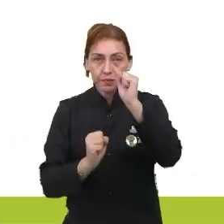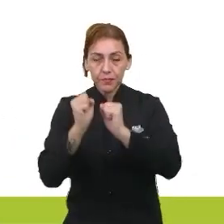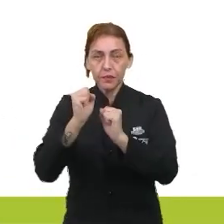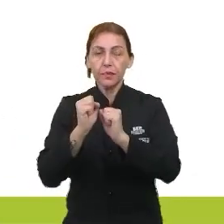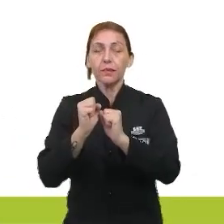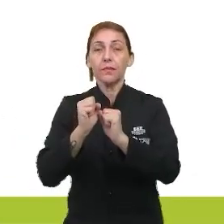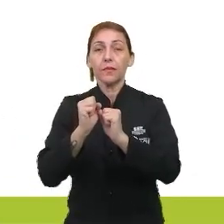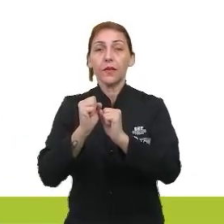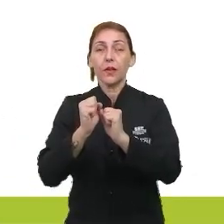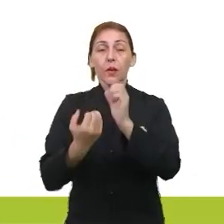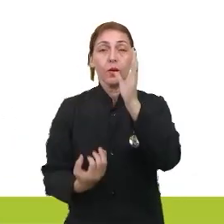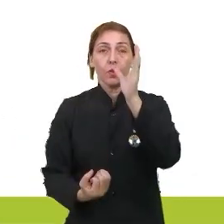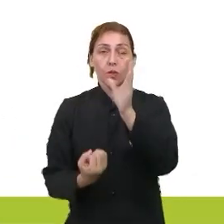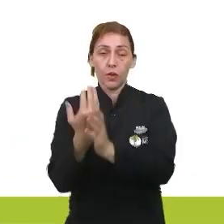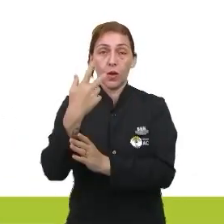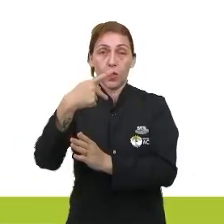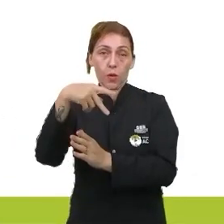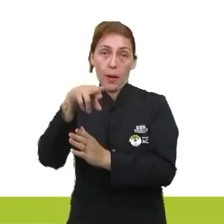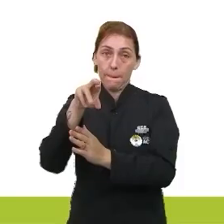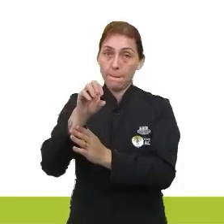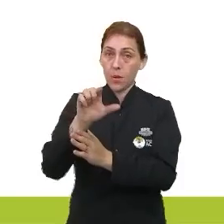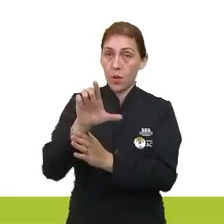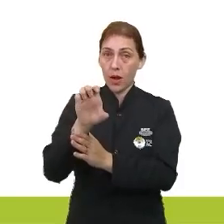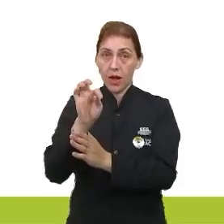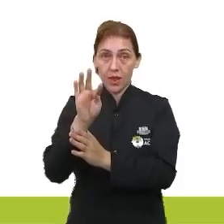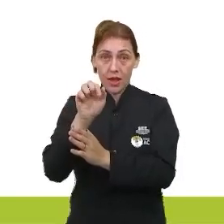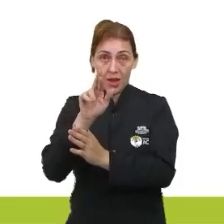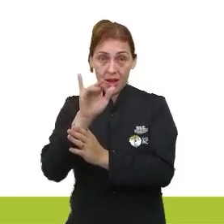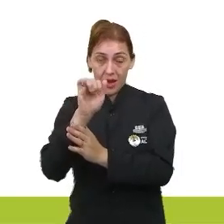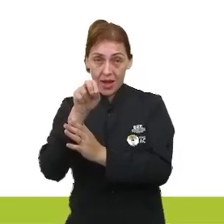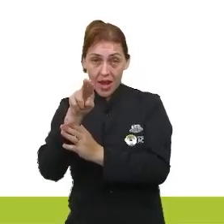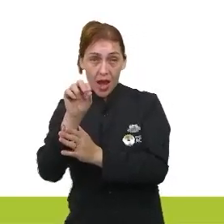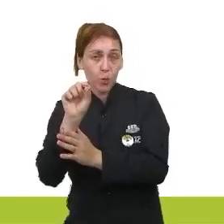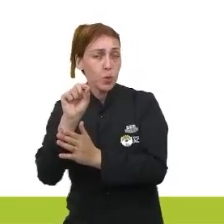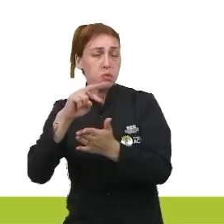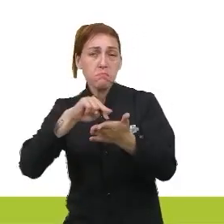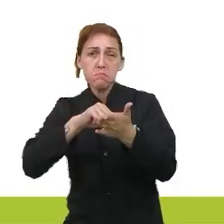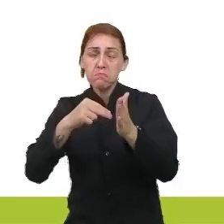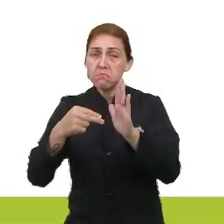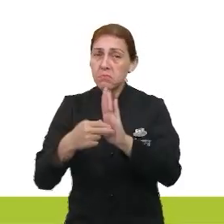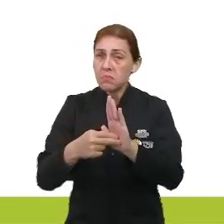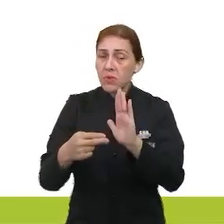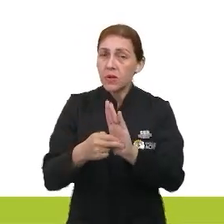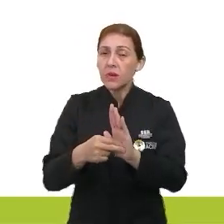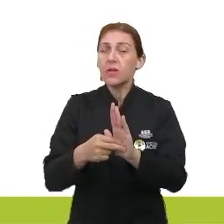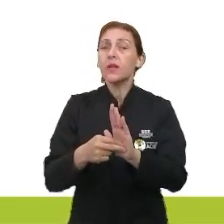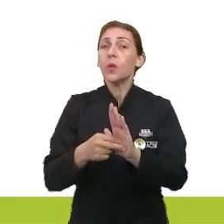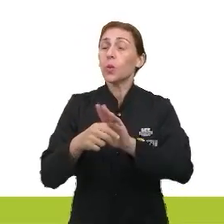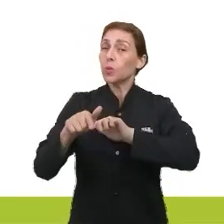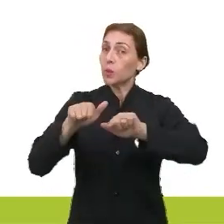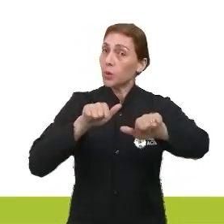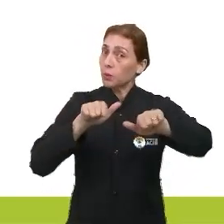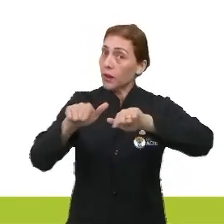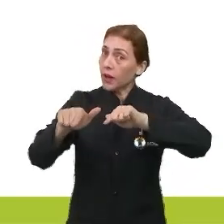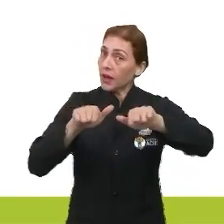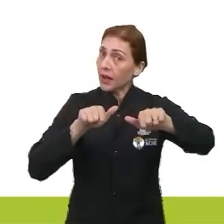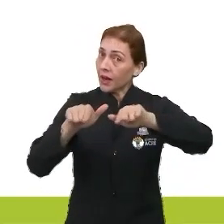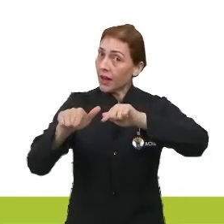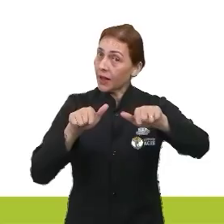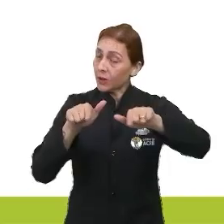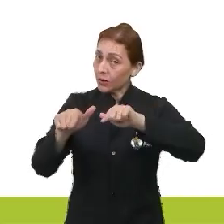o nascimento do proletariado, para quem não sabe, proletariado significa o trabalhador, o